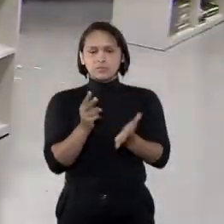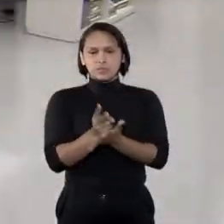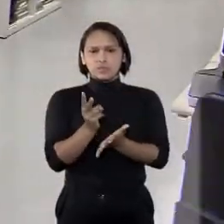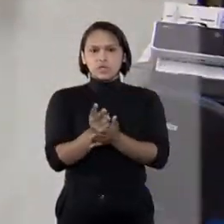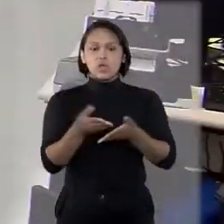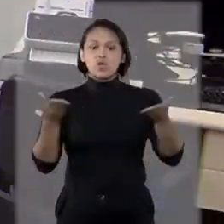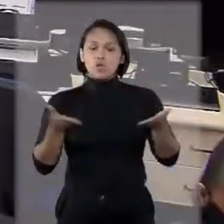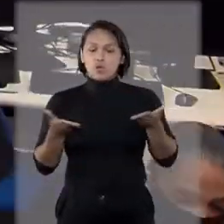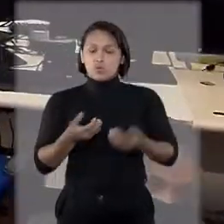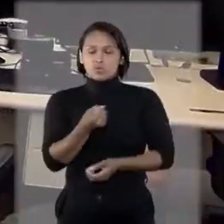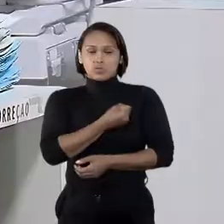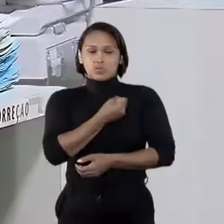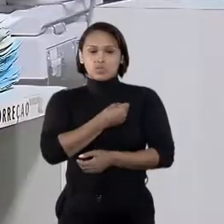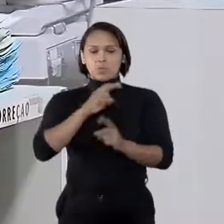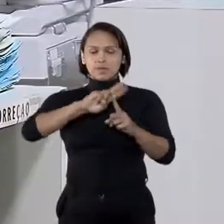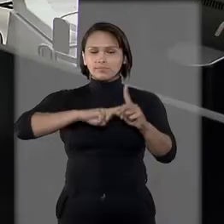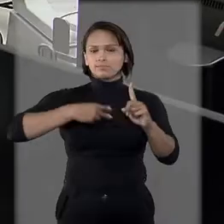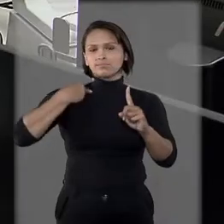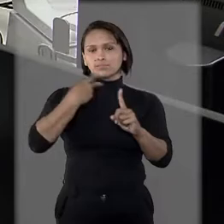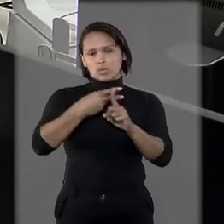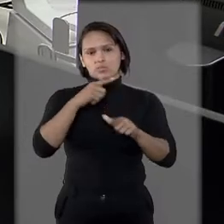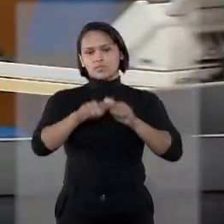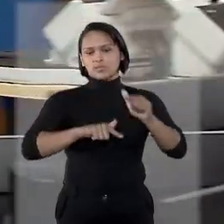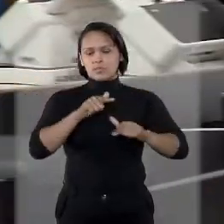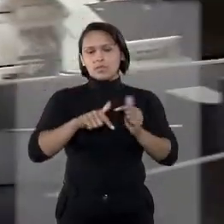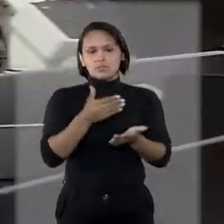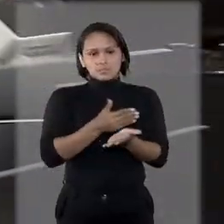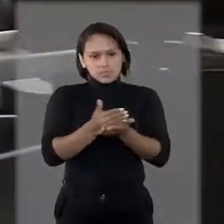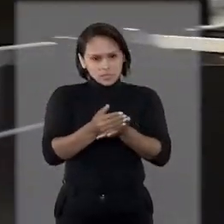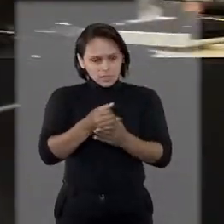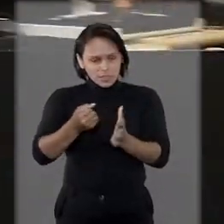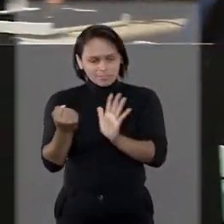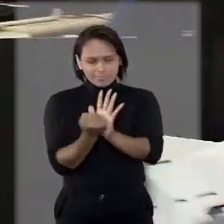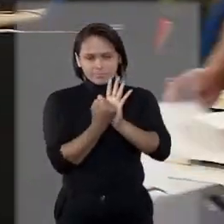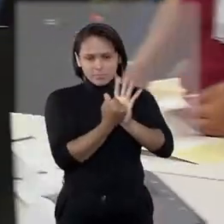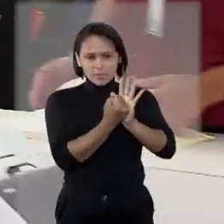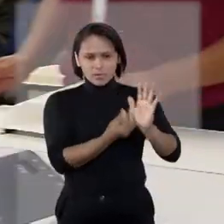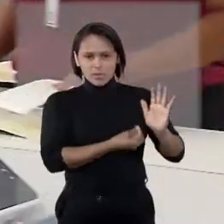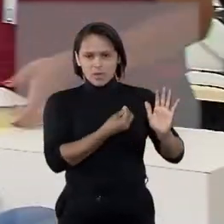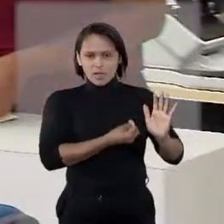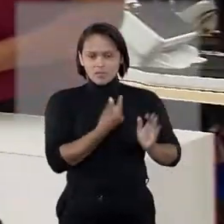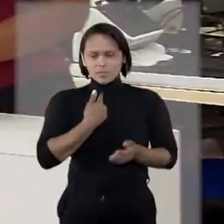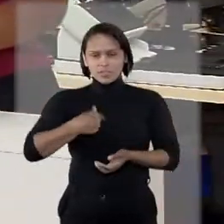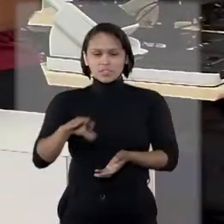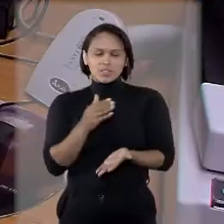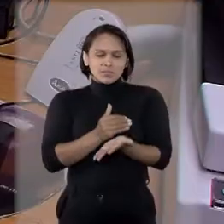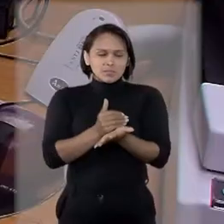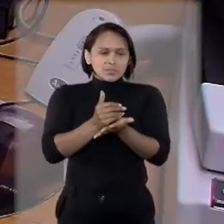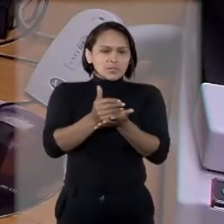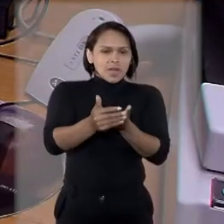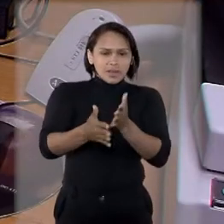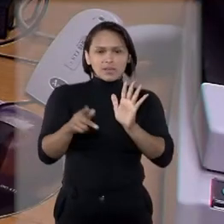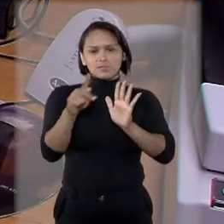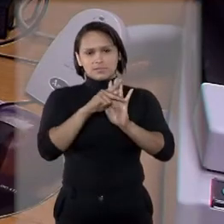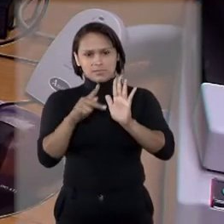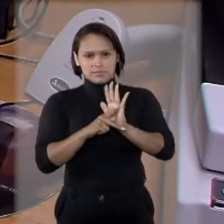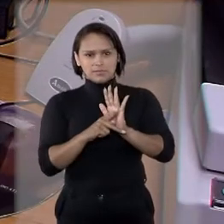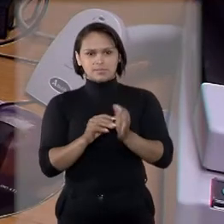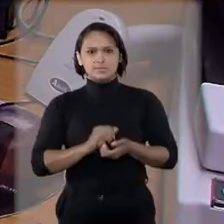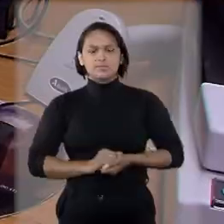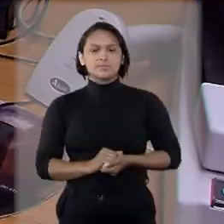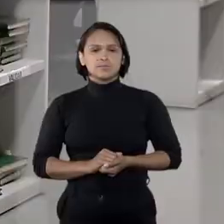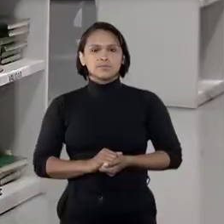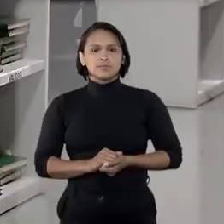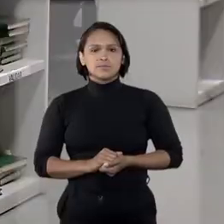Hoje, o número de profissionais mais que dobrou. Uma iniciativa que marcou a vida de quem está aqui desde o começo do projeto.